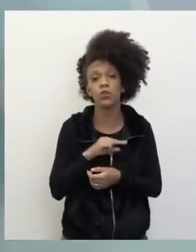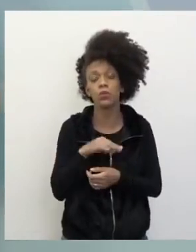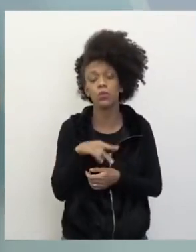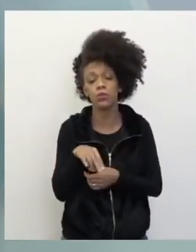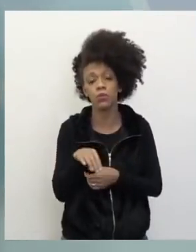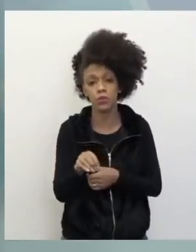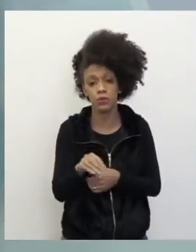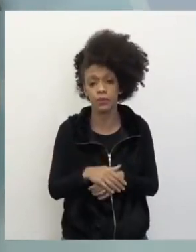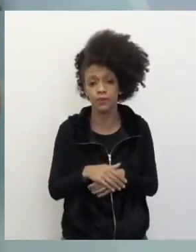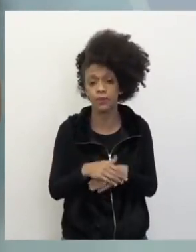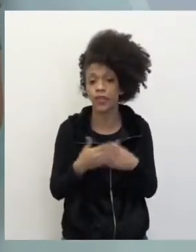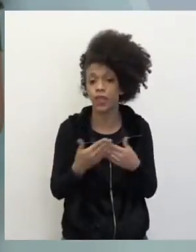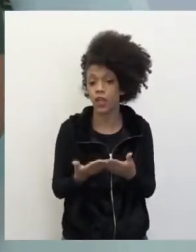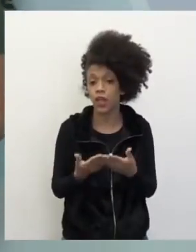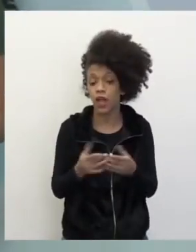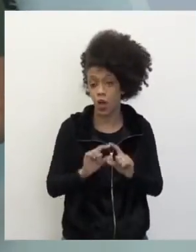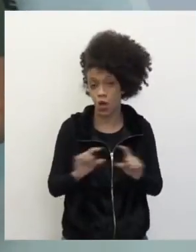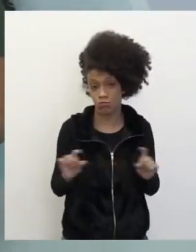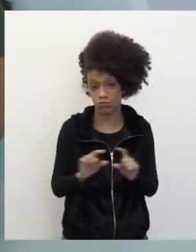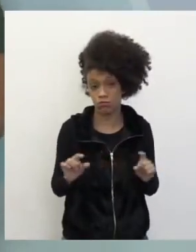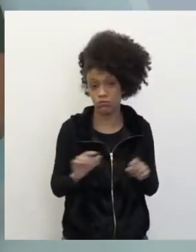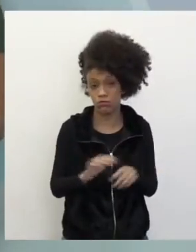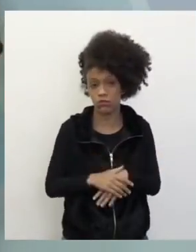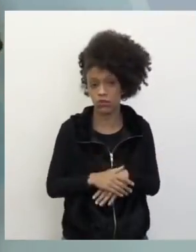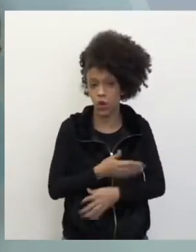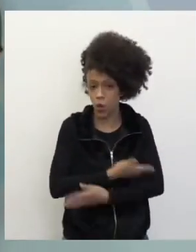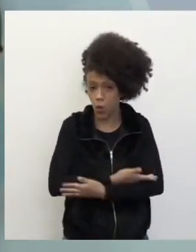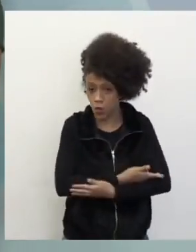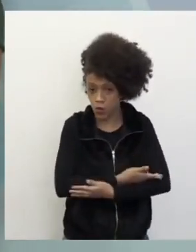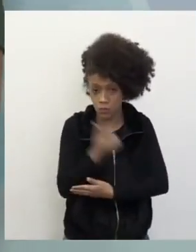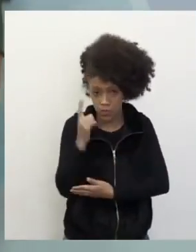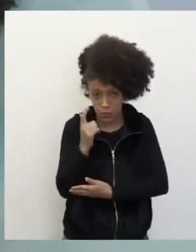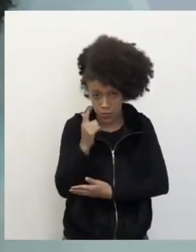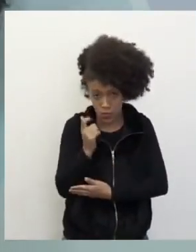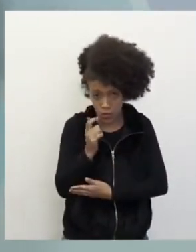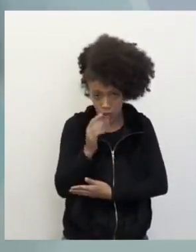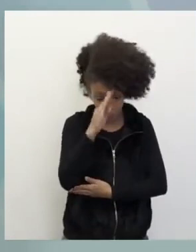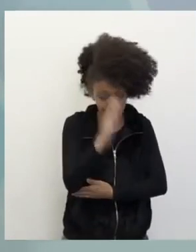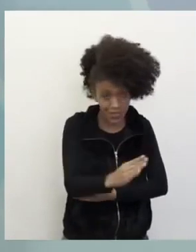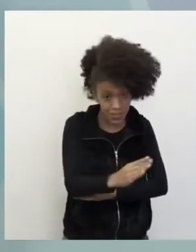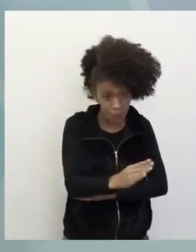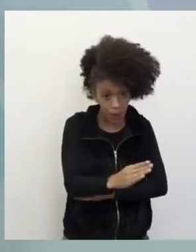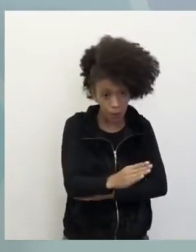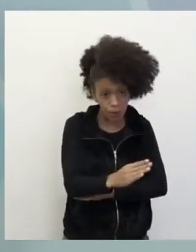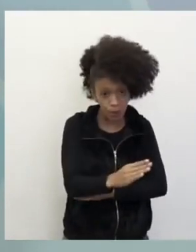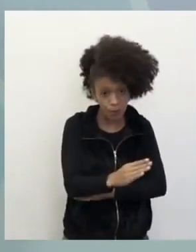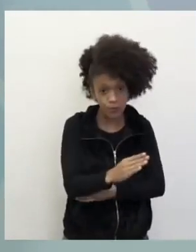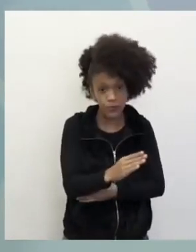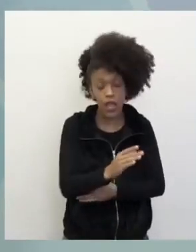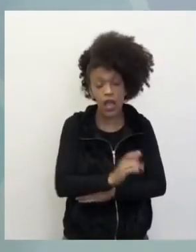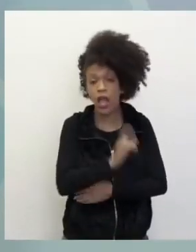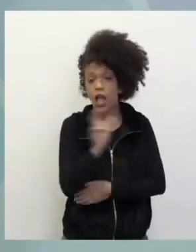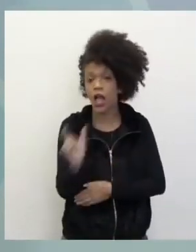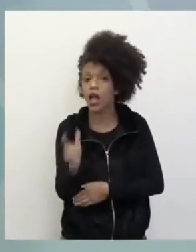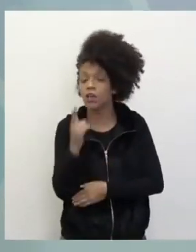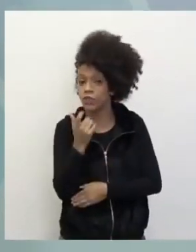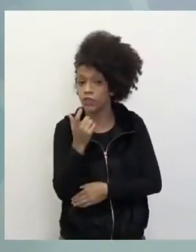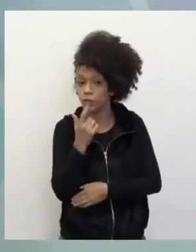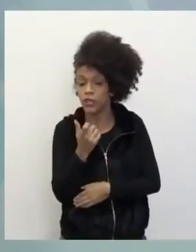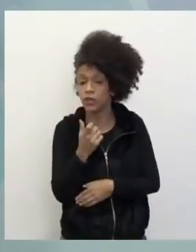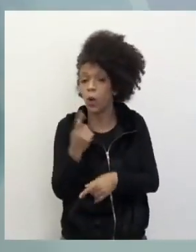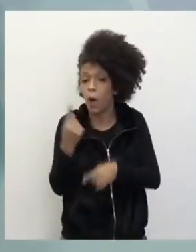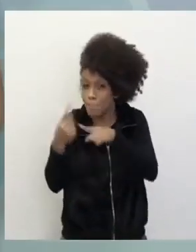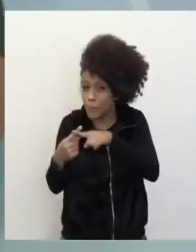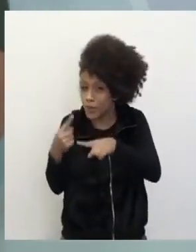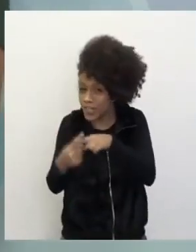coloquei orações subordinadas. Olha só, os bebês choram. Essa daqui é a principal. Essa outra que está em vermelho, porque tem